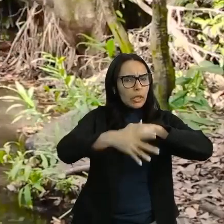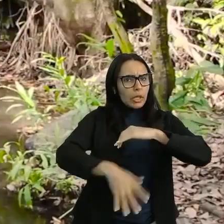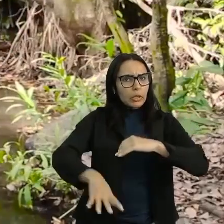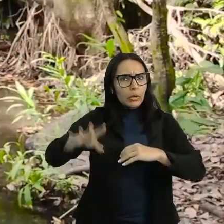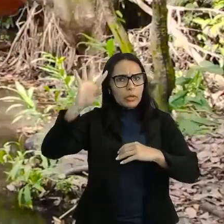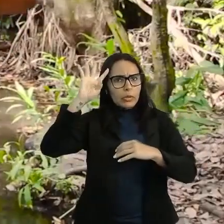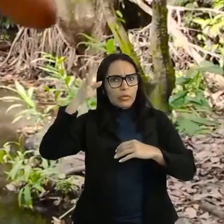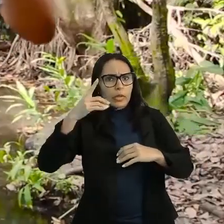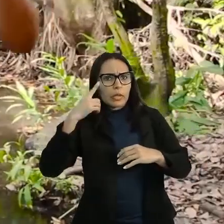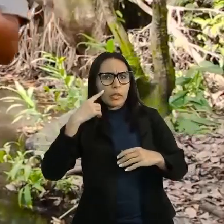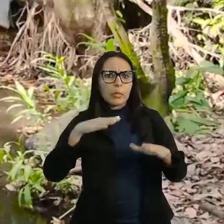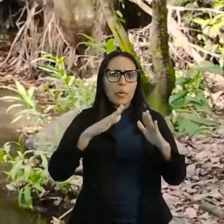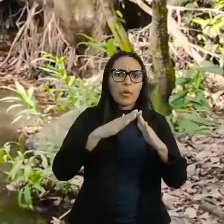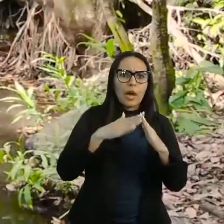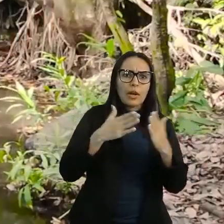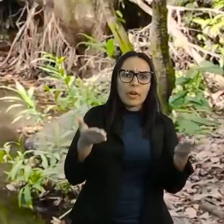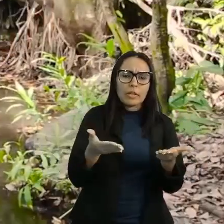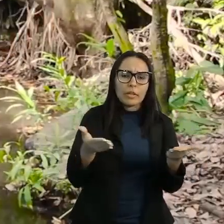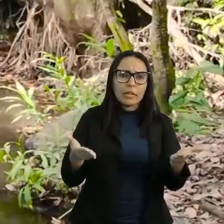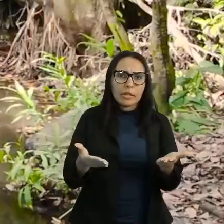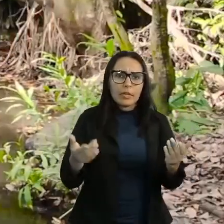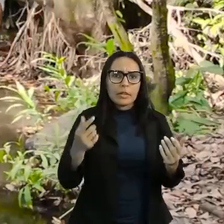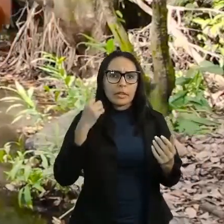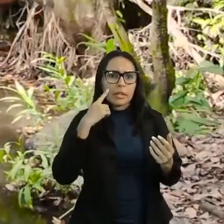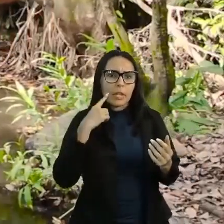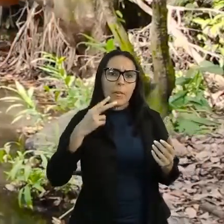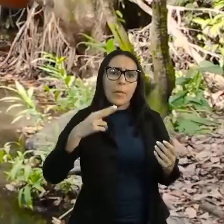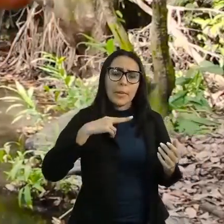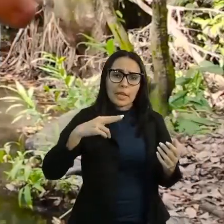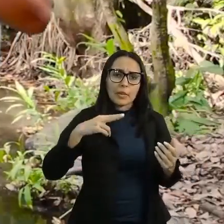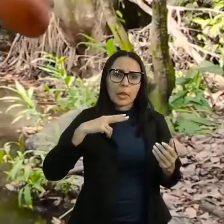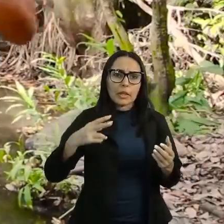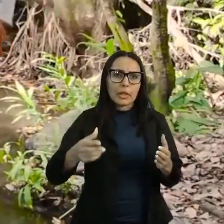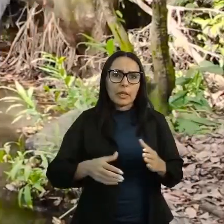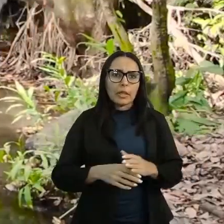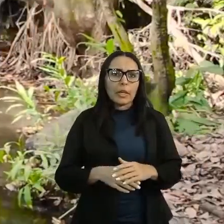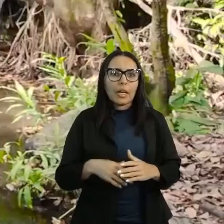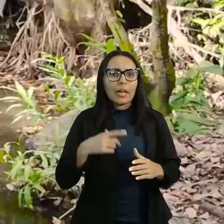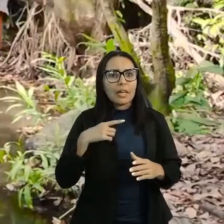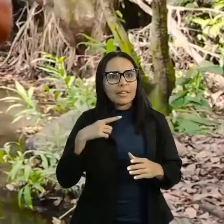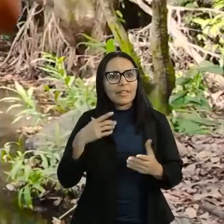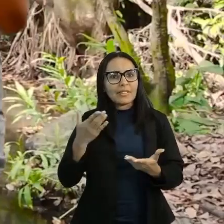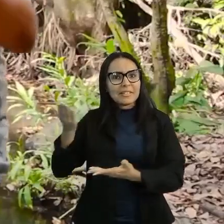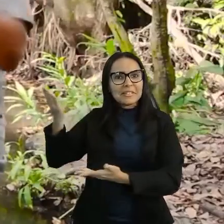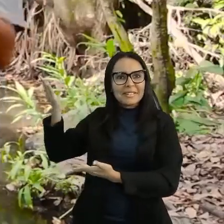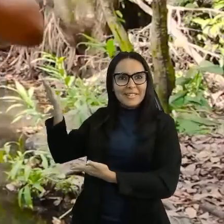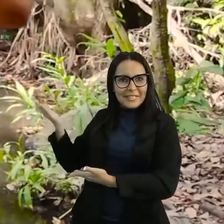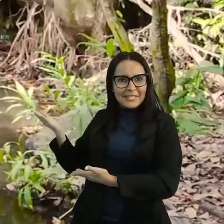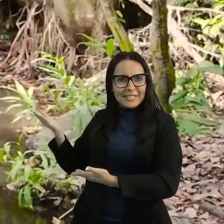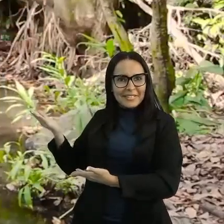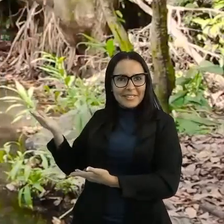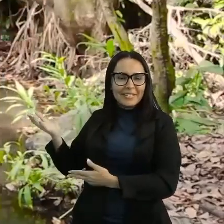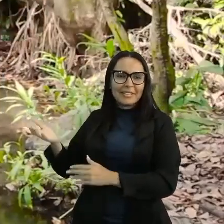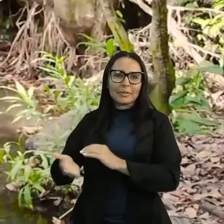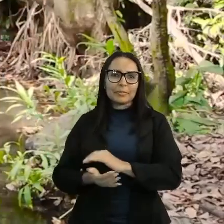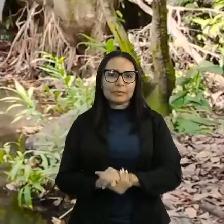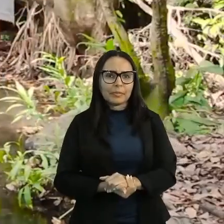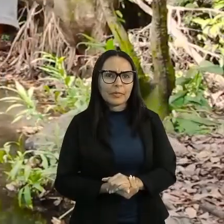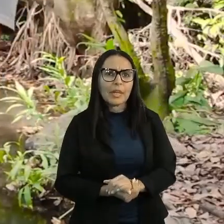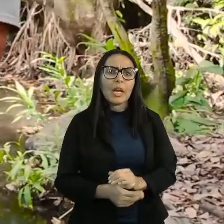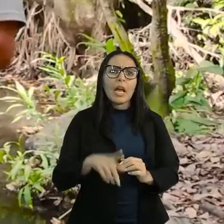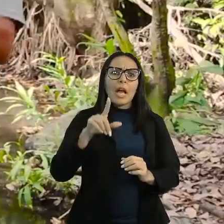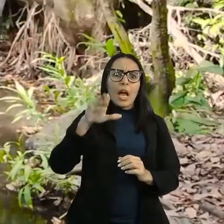vida é você ter um outro tipo de estudo e acaba que o estudo mais do campo ele é muito desvalorizado, né? A gente acaba almejando só estudos que